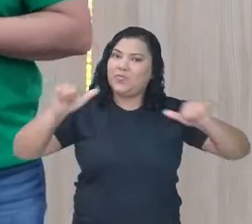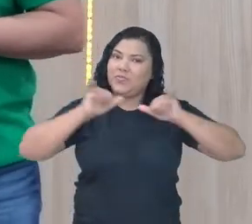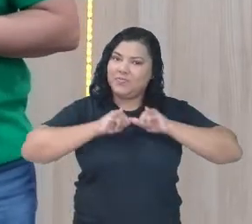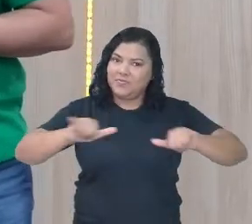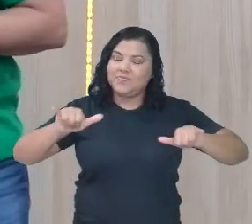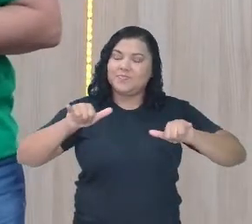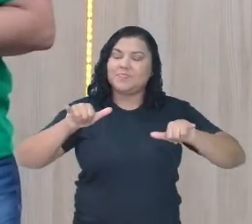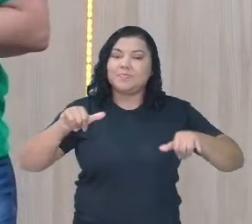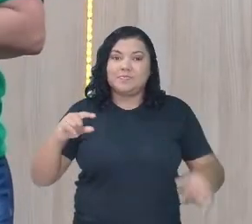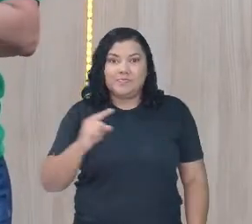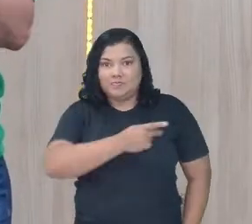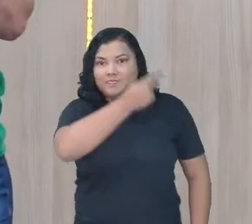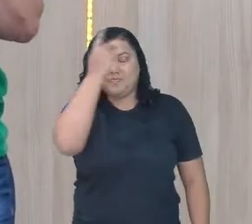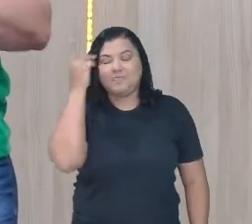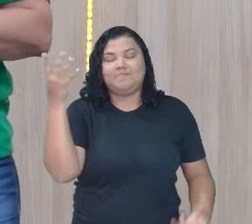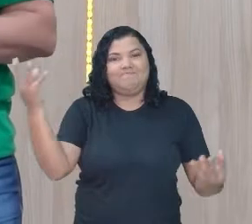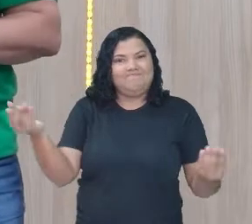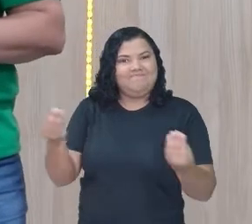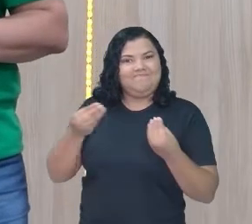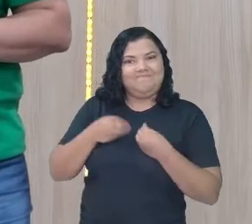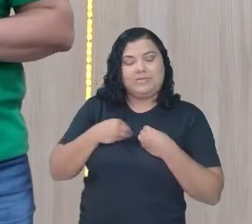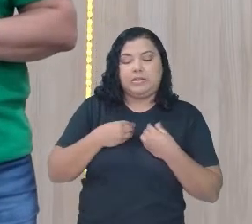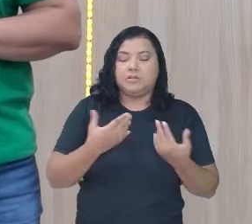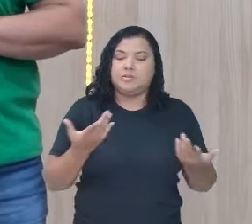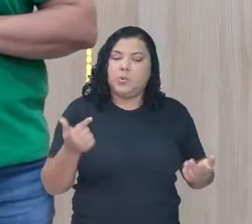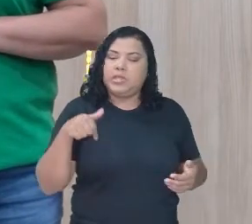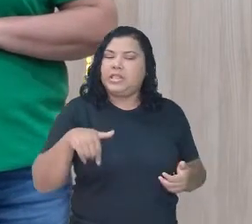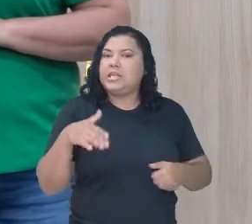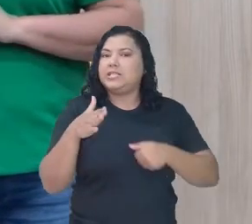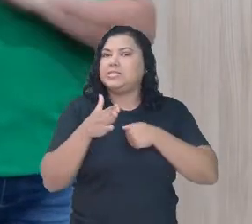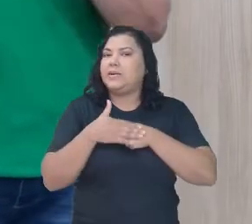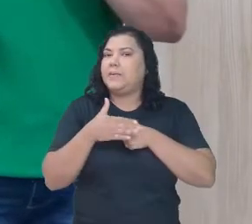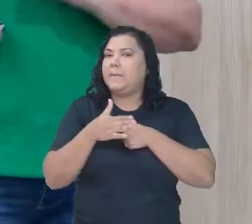informações chegavam. E aí eu vou, nesse momento,